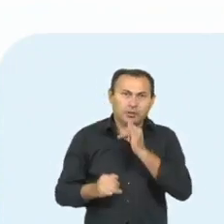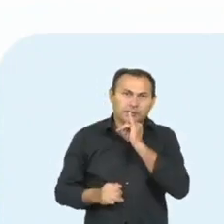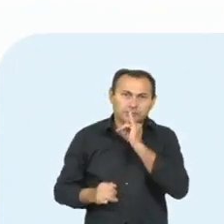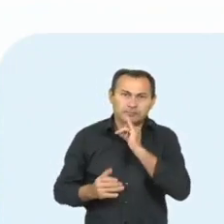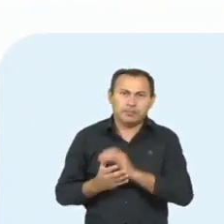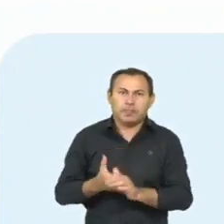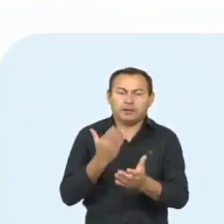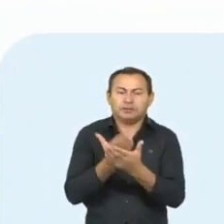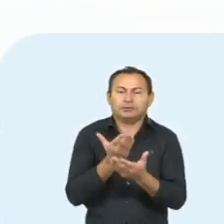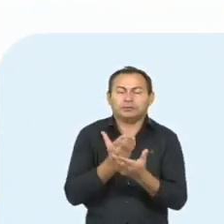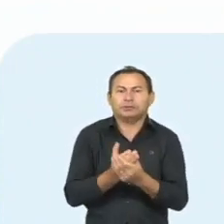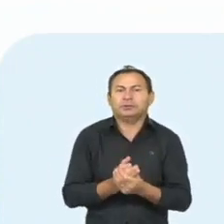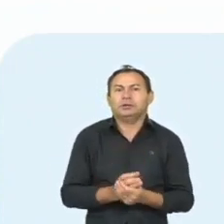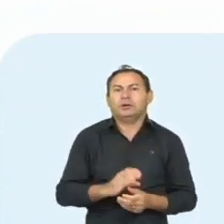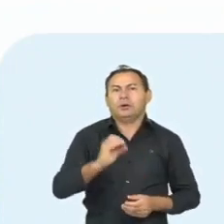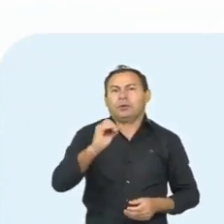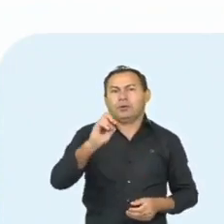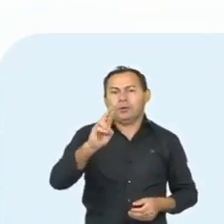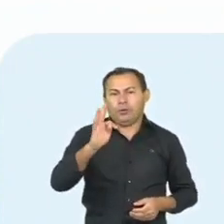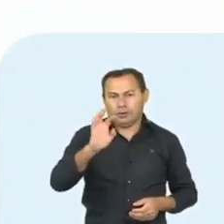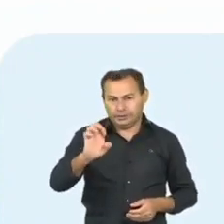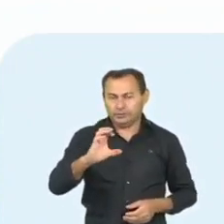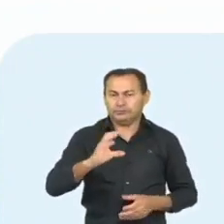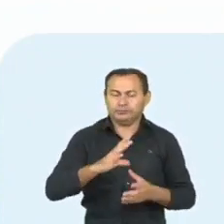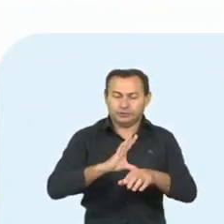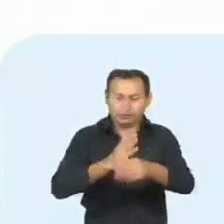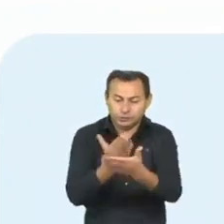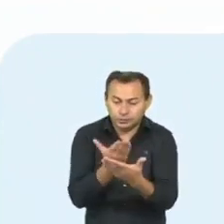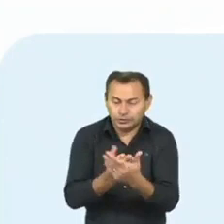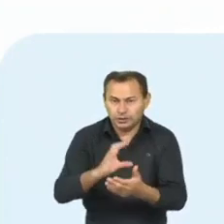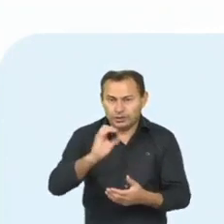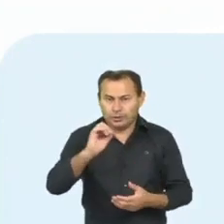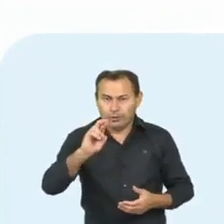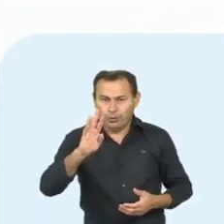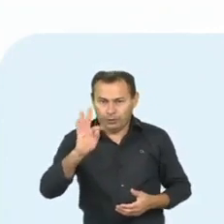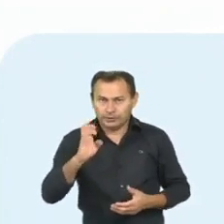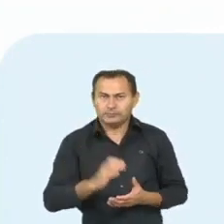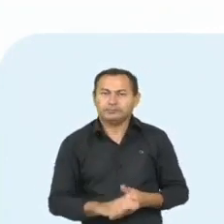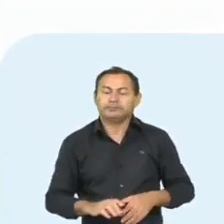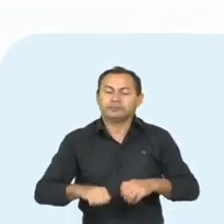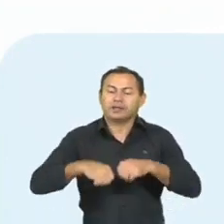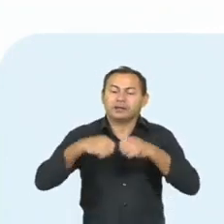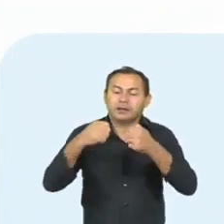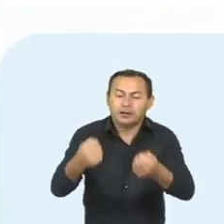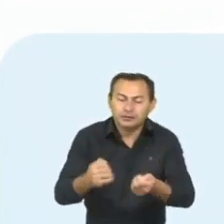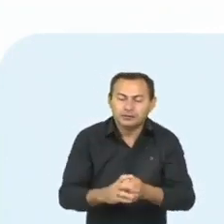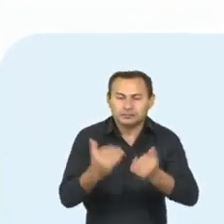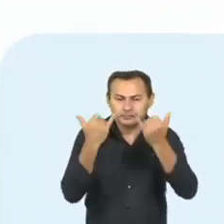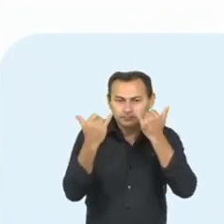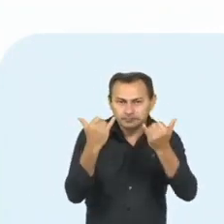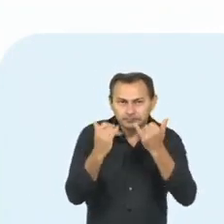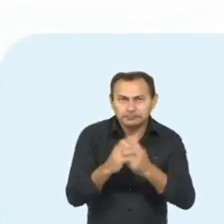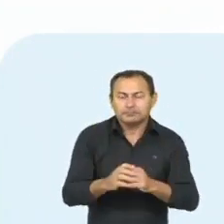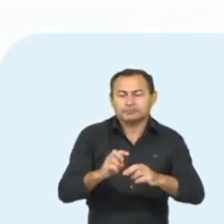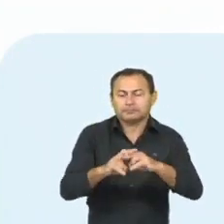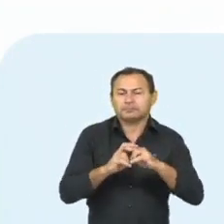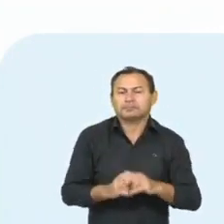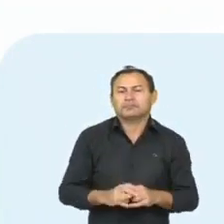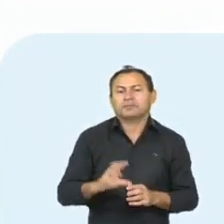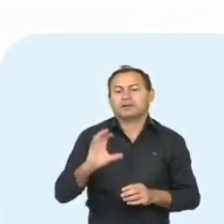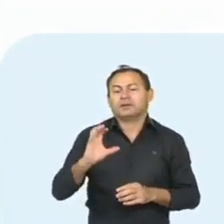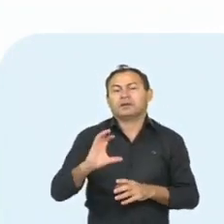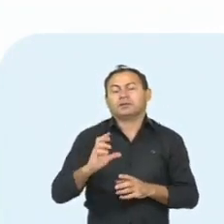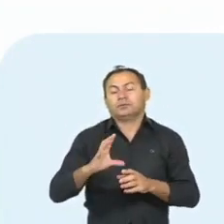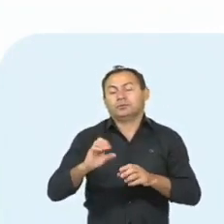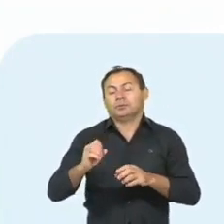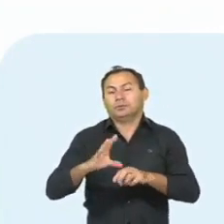do estudo de coorte. O estudo de coorte é um tipo de estudo que dava uma informação sobre casos novos,